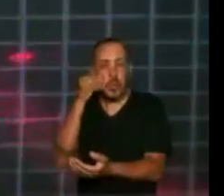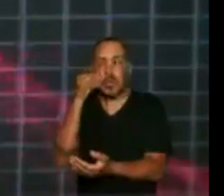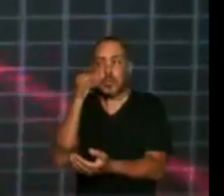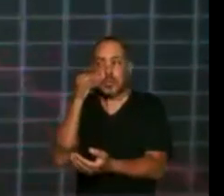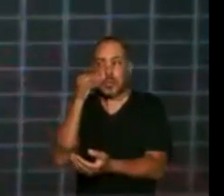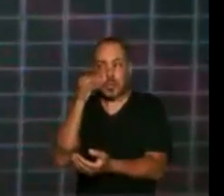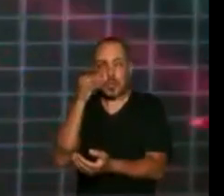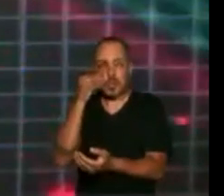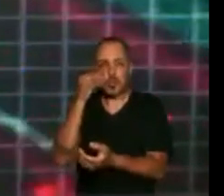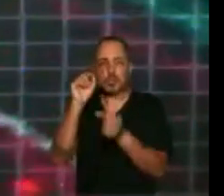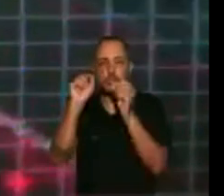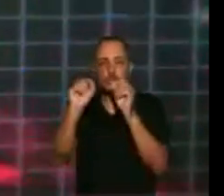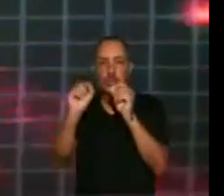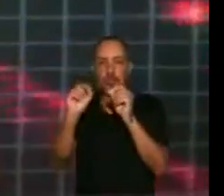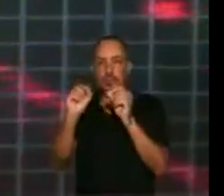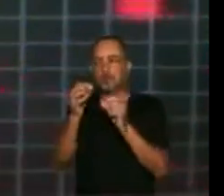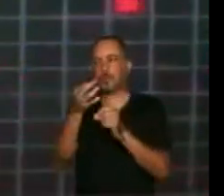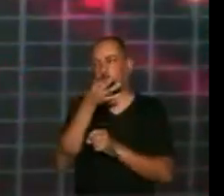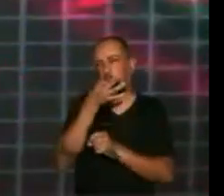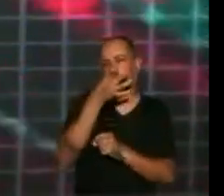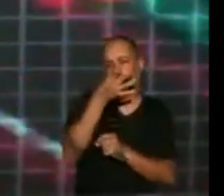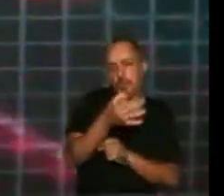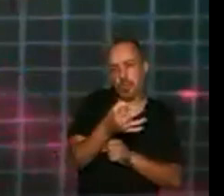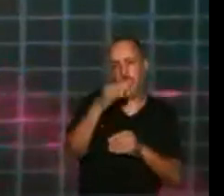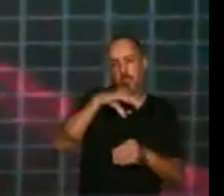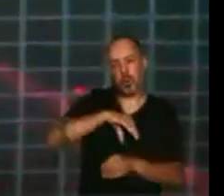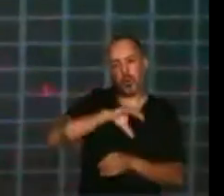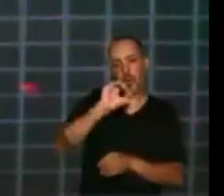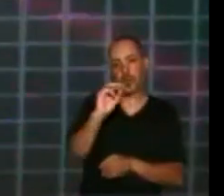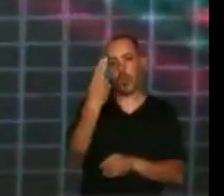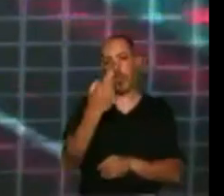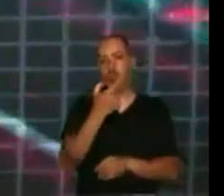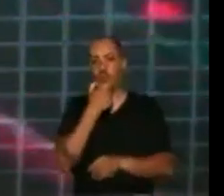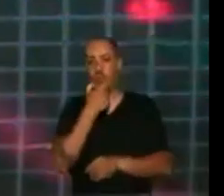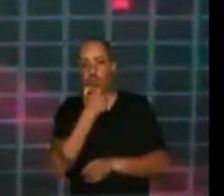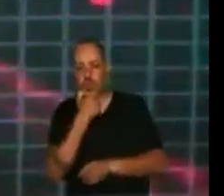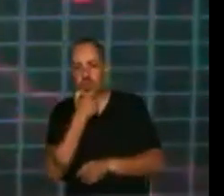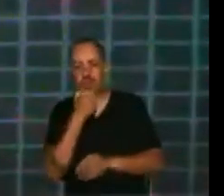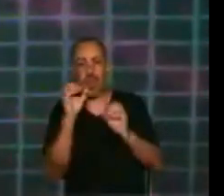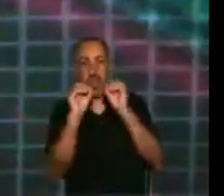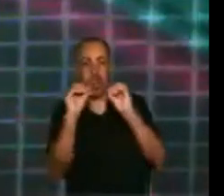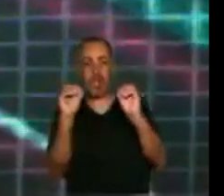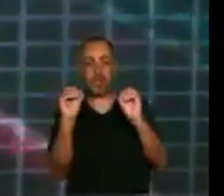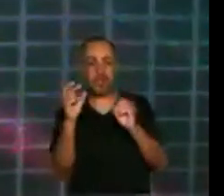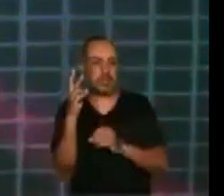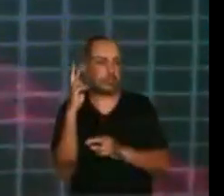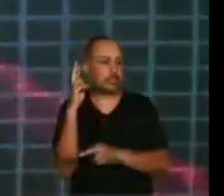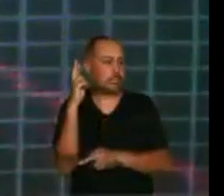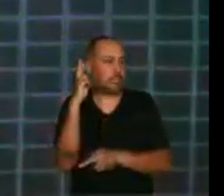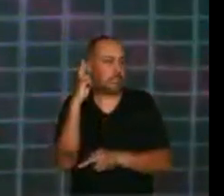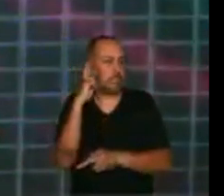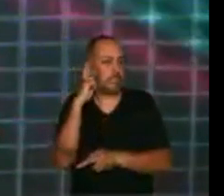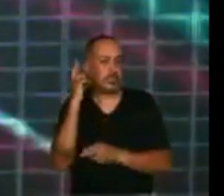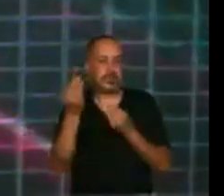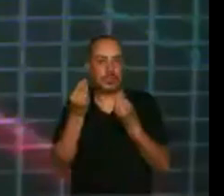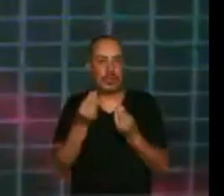Aí você clica na função e vai ter a opção português ou inglês. Se você não selecionar nem português nem inglês, vai ficar sem áudio para você. Então